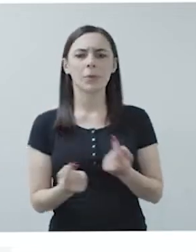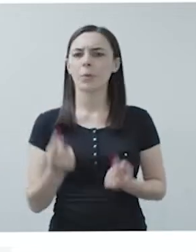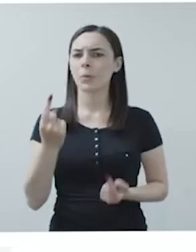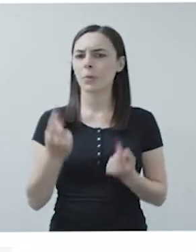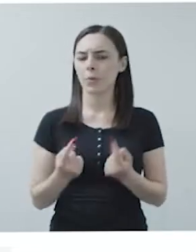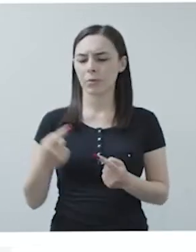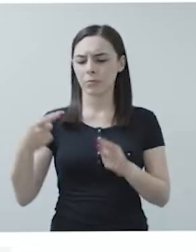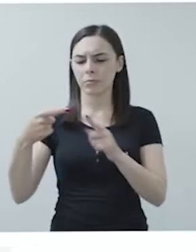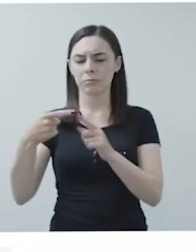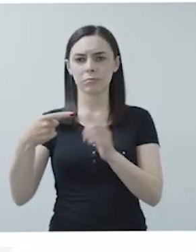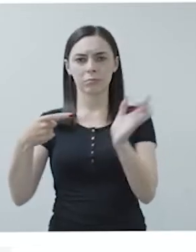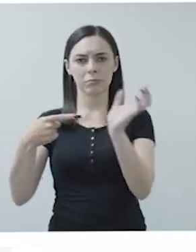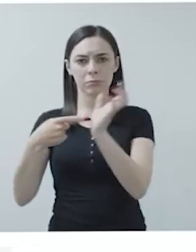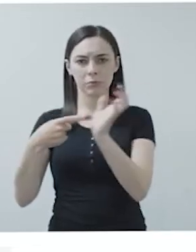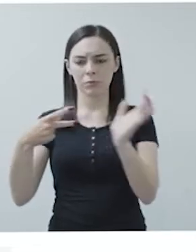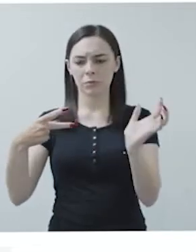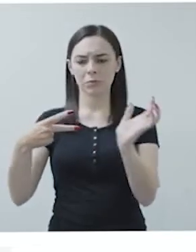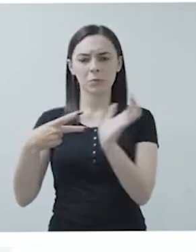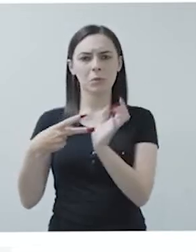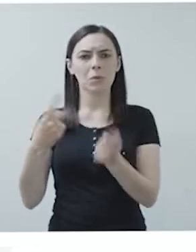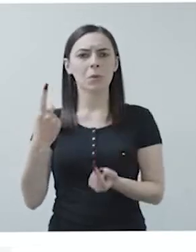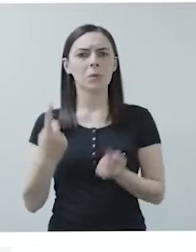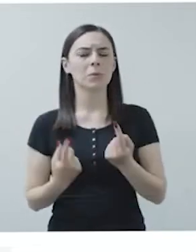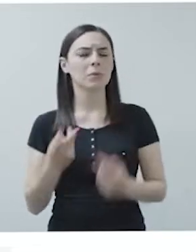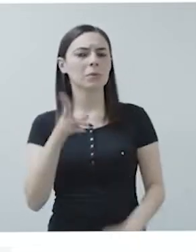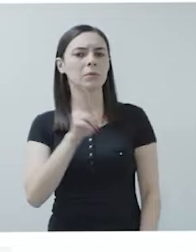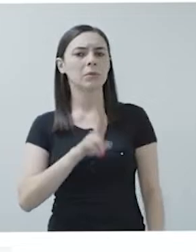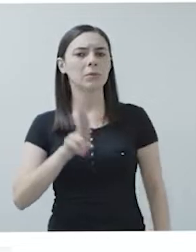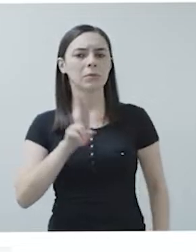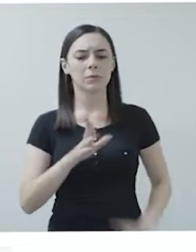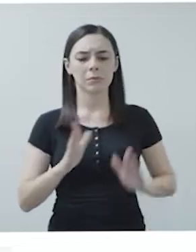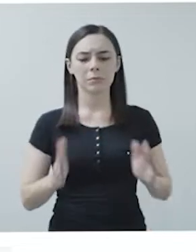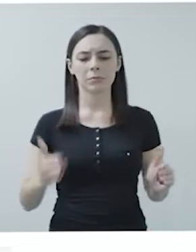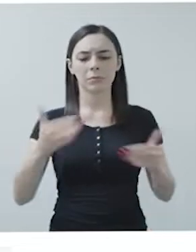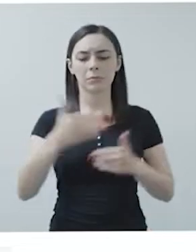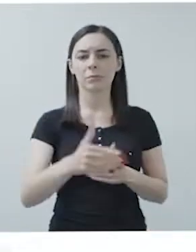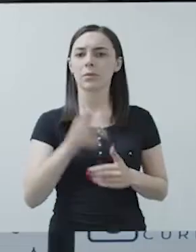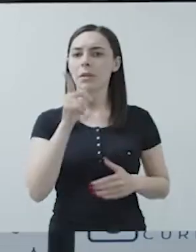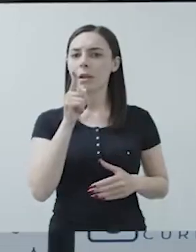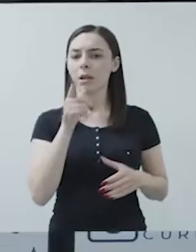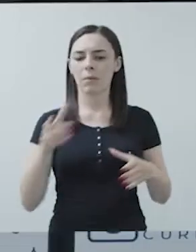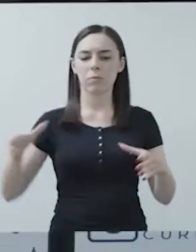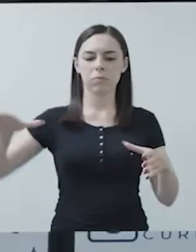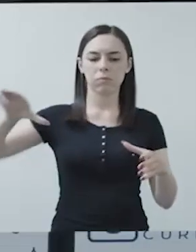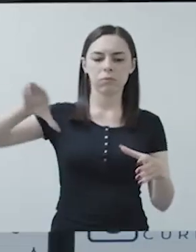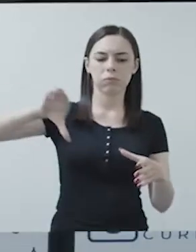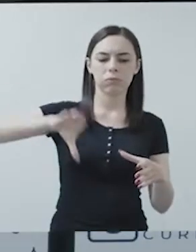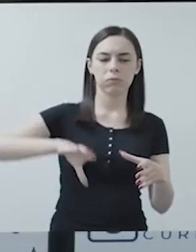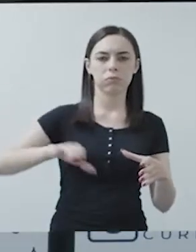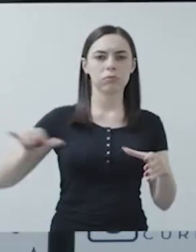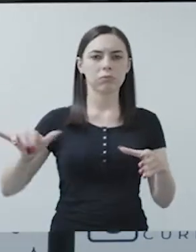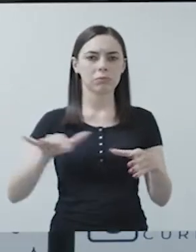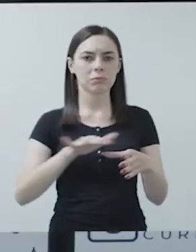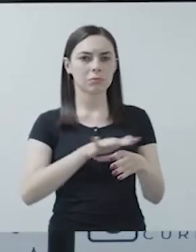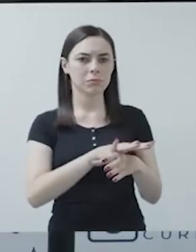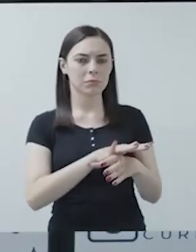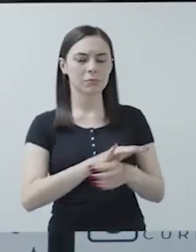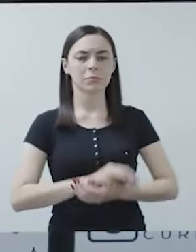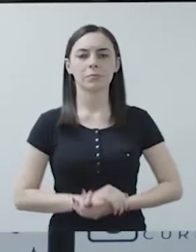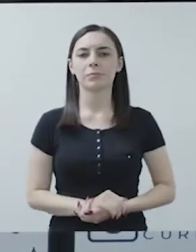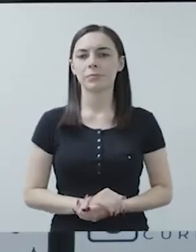conjuntos a Lia vai usar para encher o seu aquário? Para ocupar todo o espaço desse